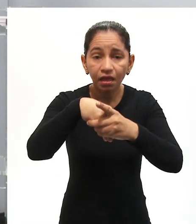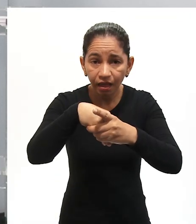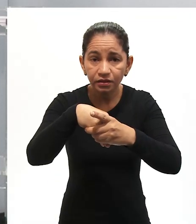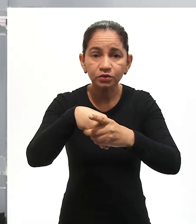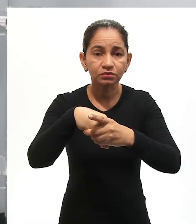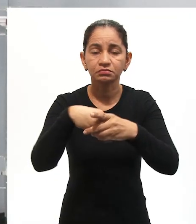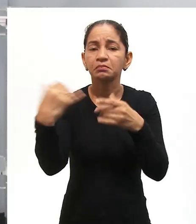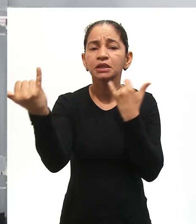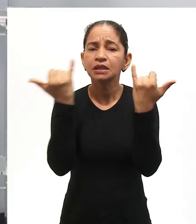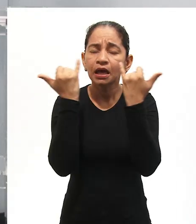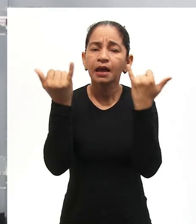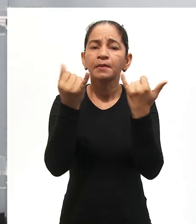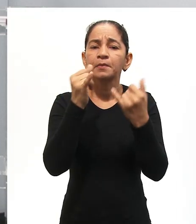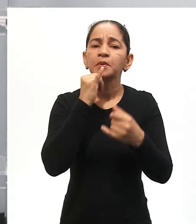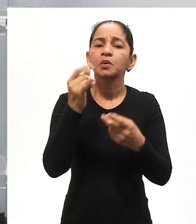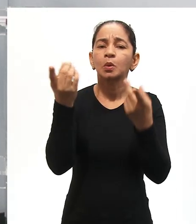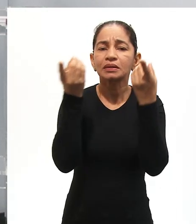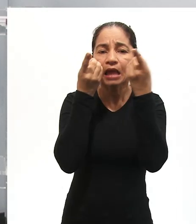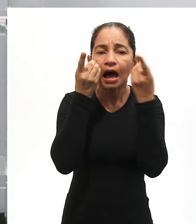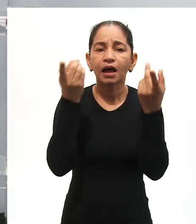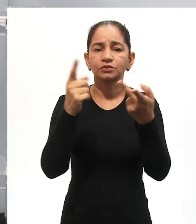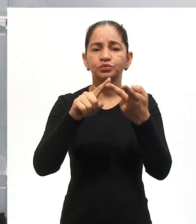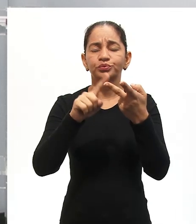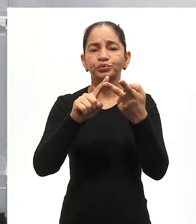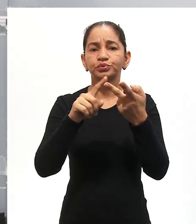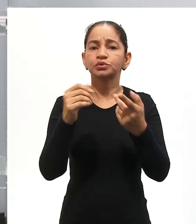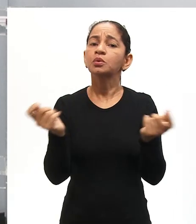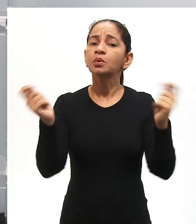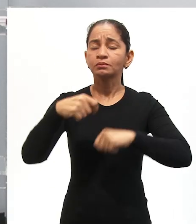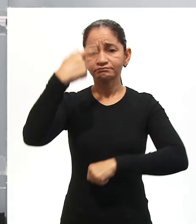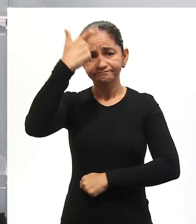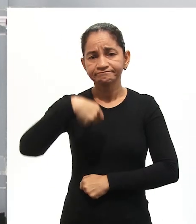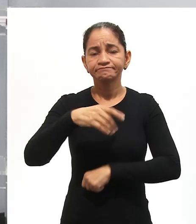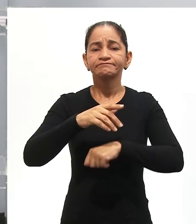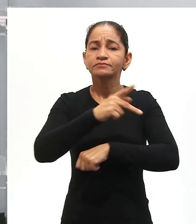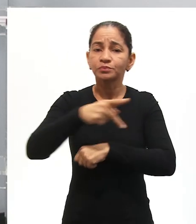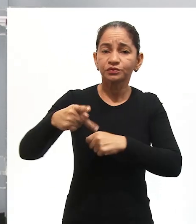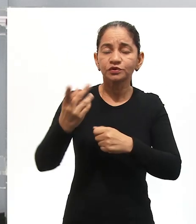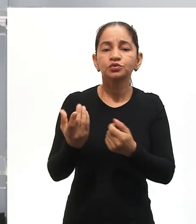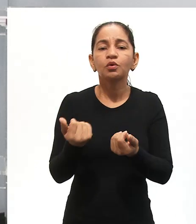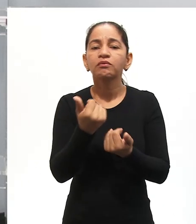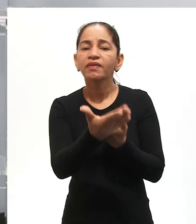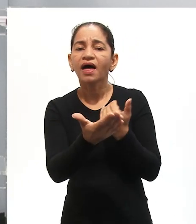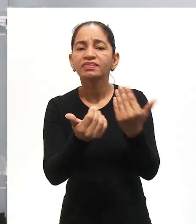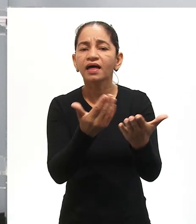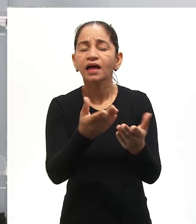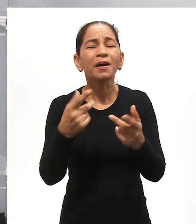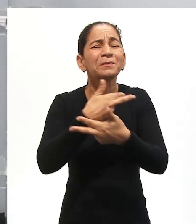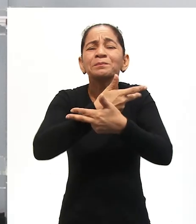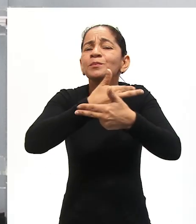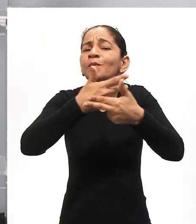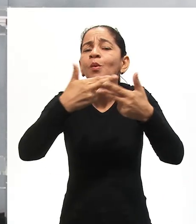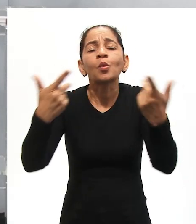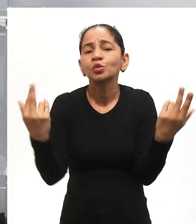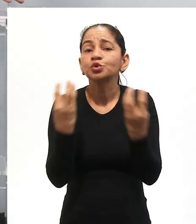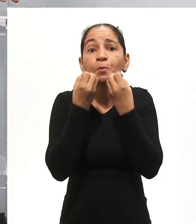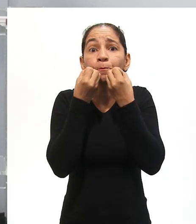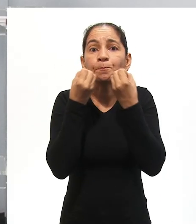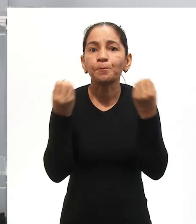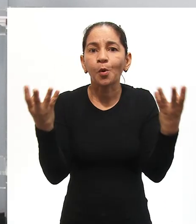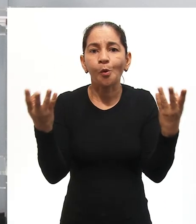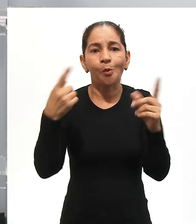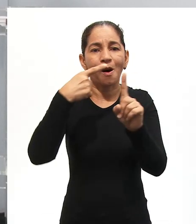gente? Colocando aqui um exemplo. E o professor, ele tem a possibilidade de encher essa sacola com um monte de